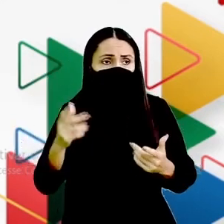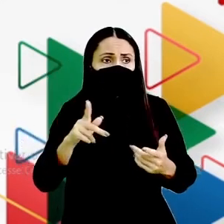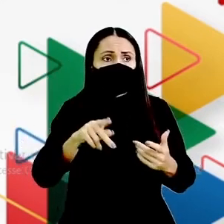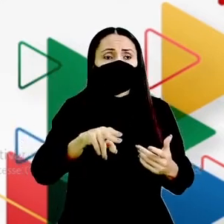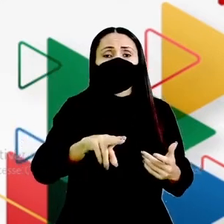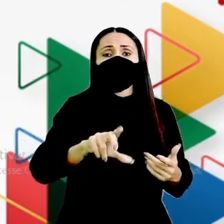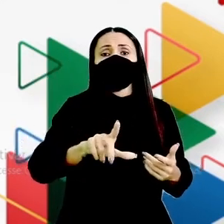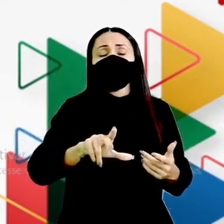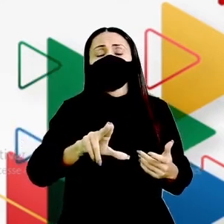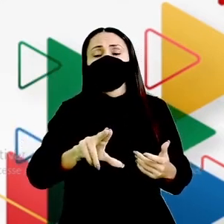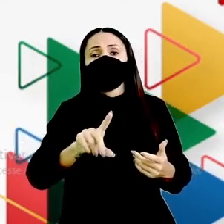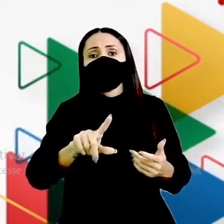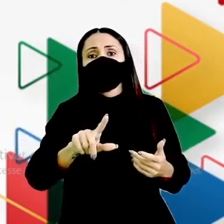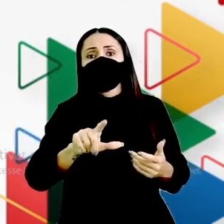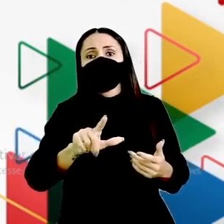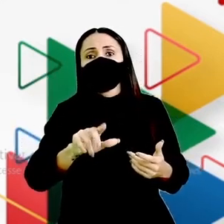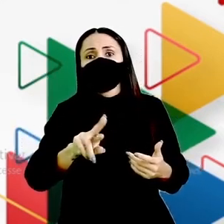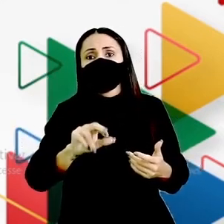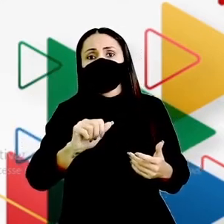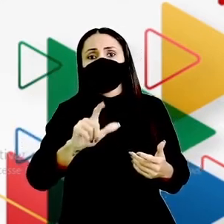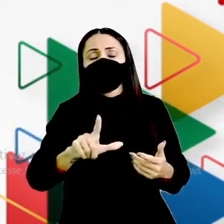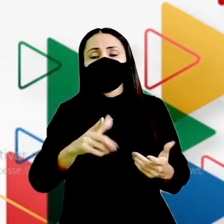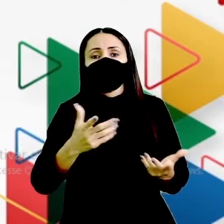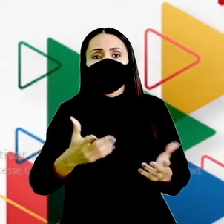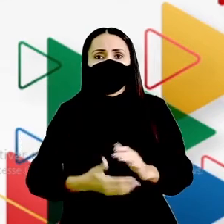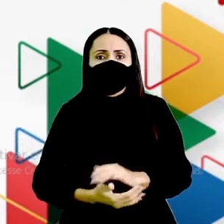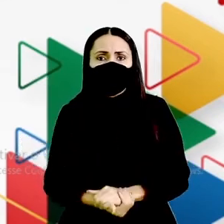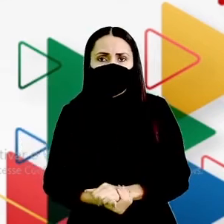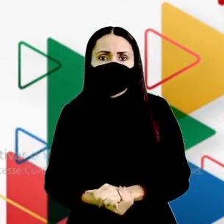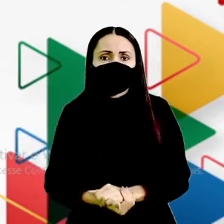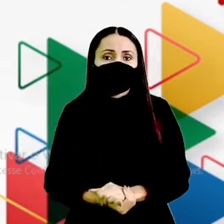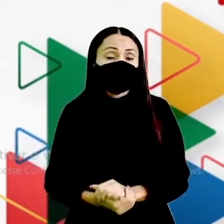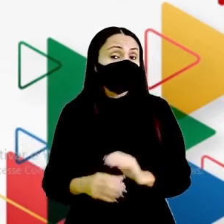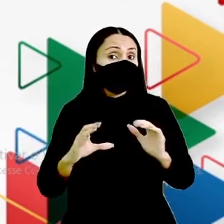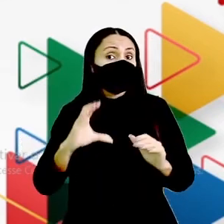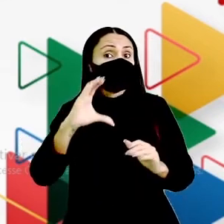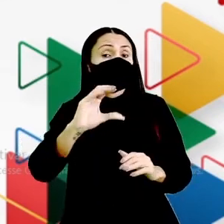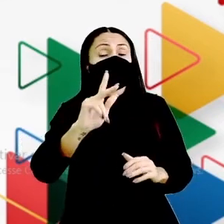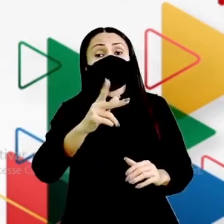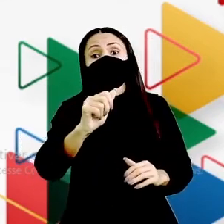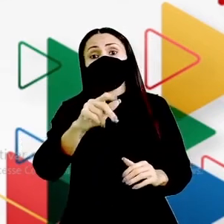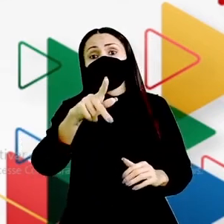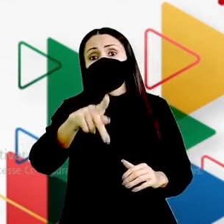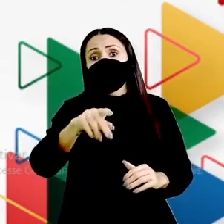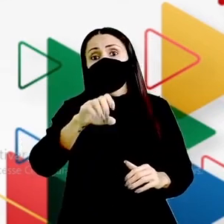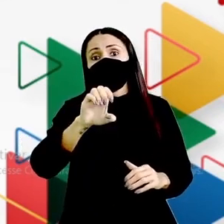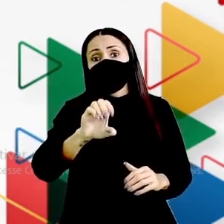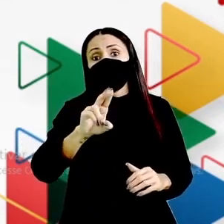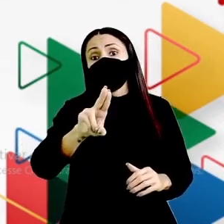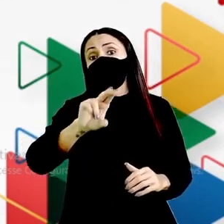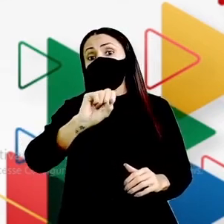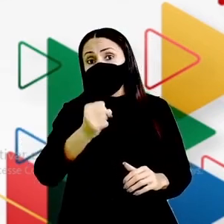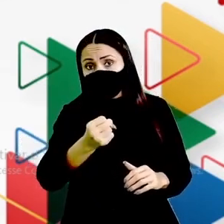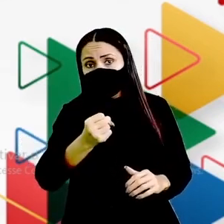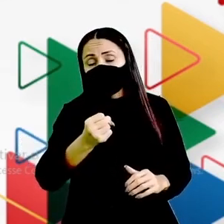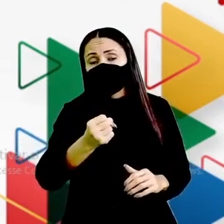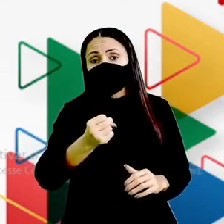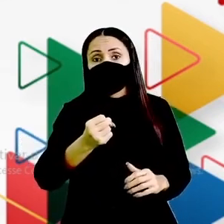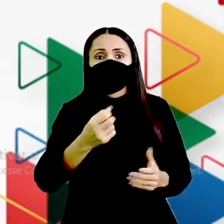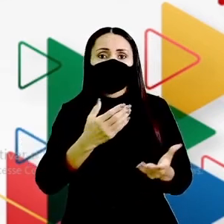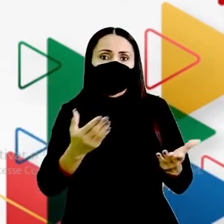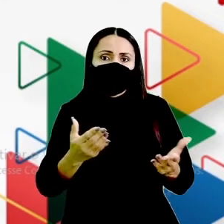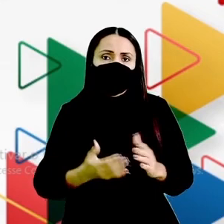que chapéus. Opa, cuidado. Plural, chapéus. Acabou em ditongo, é só botar um S. Exatamente. Então, chapéu, chapéus.